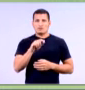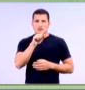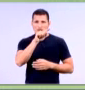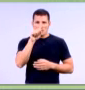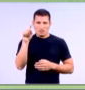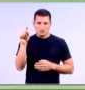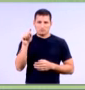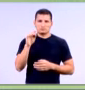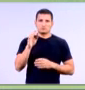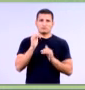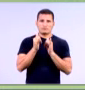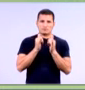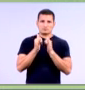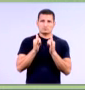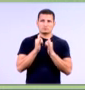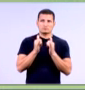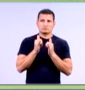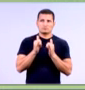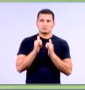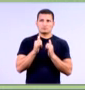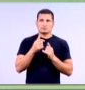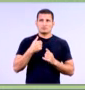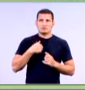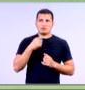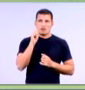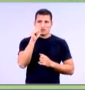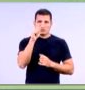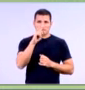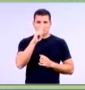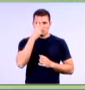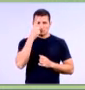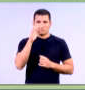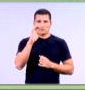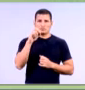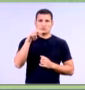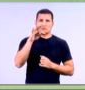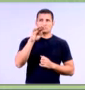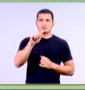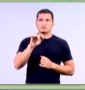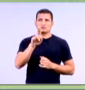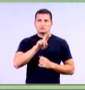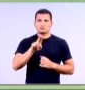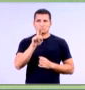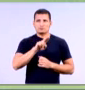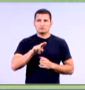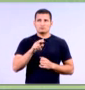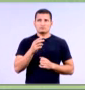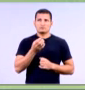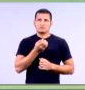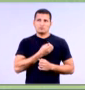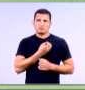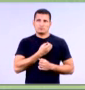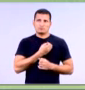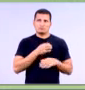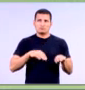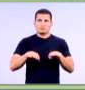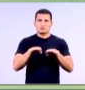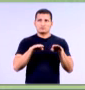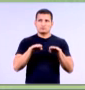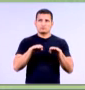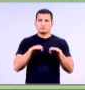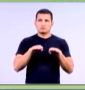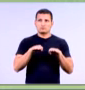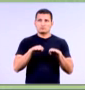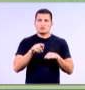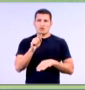eu estou passando. Aqui eu estou criando uma conta corrente usando os valores padrões.